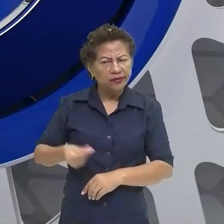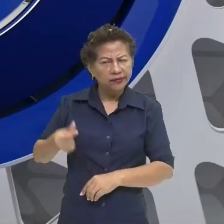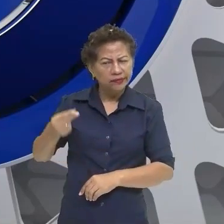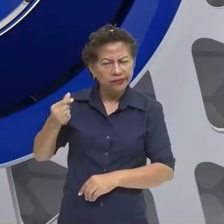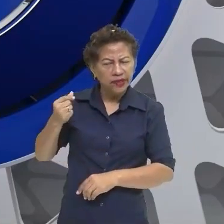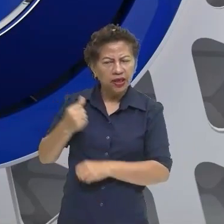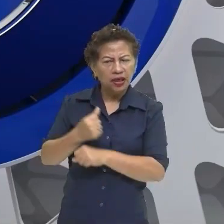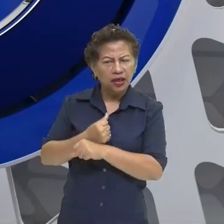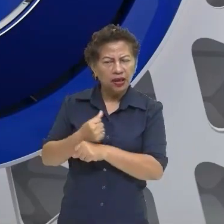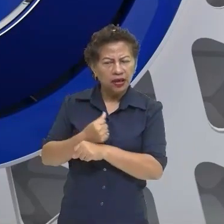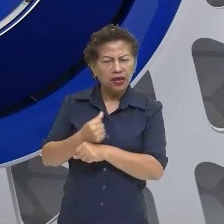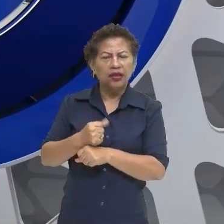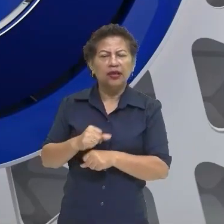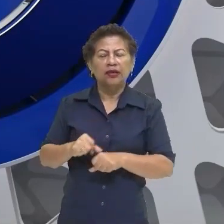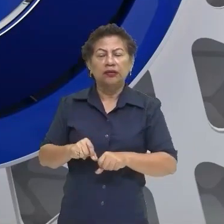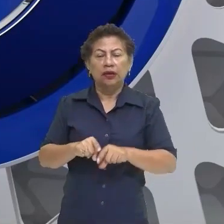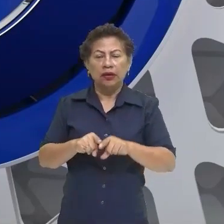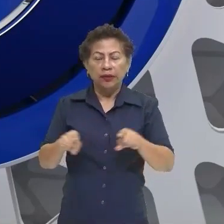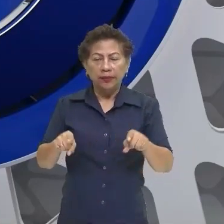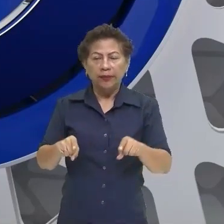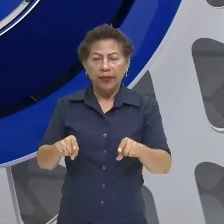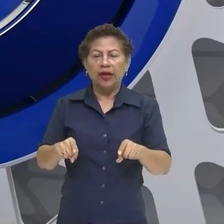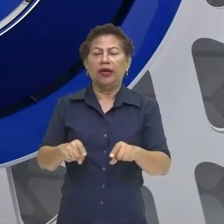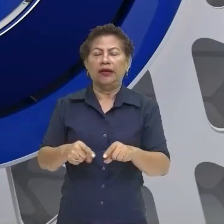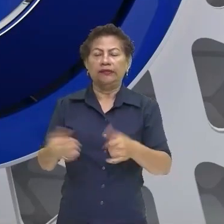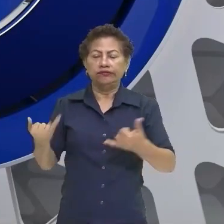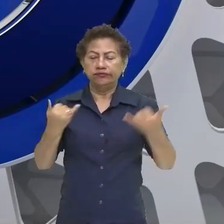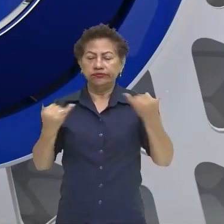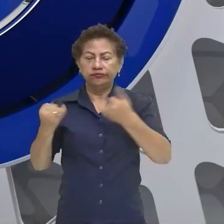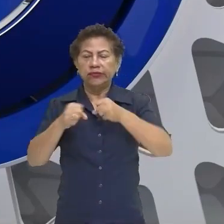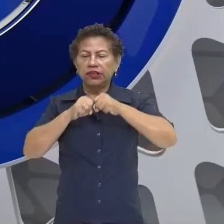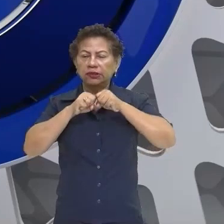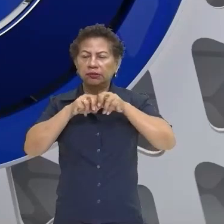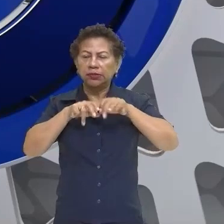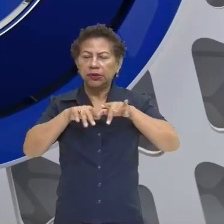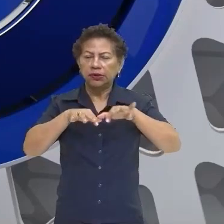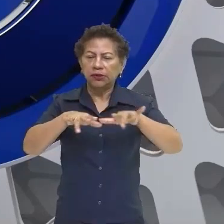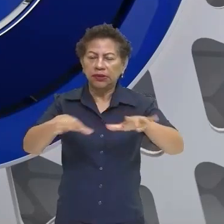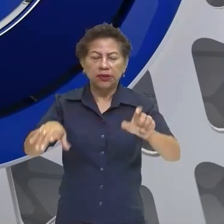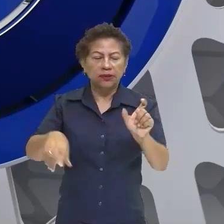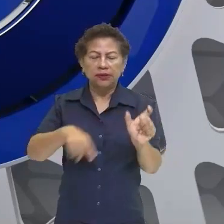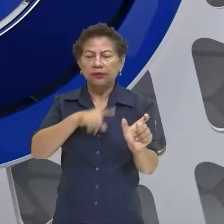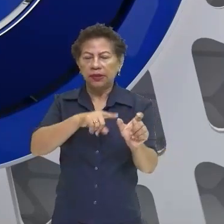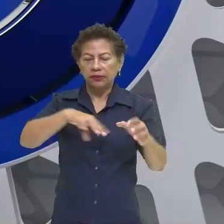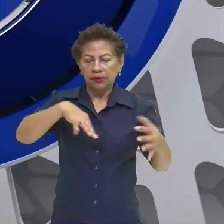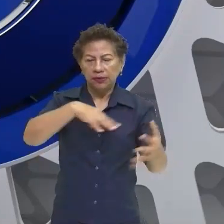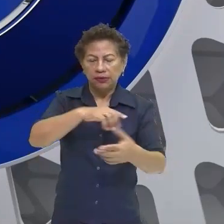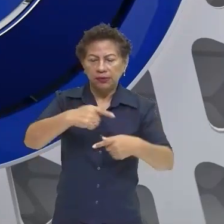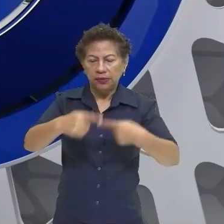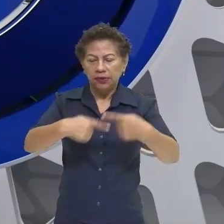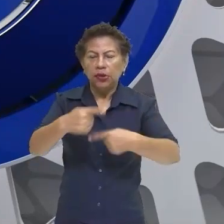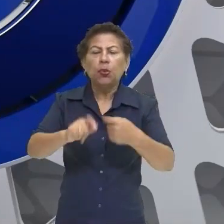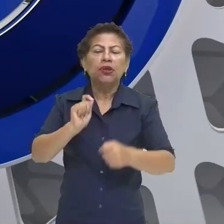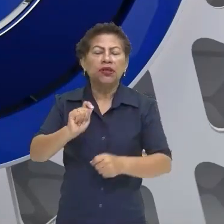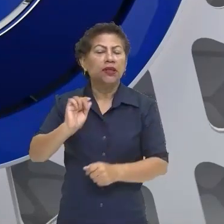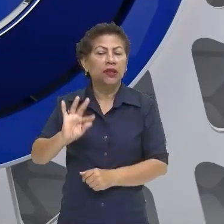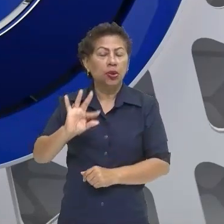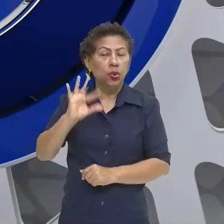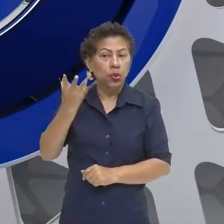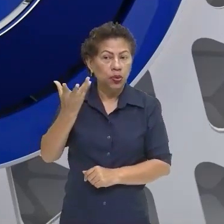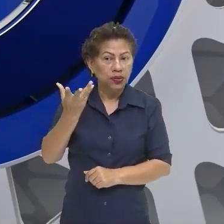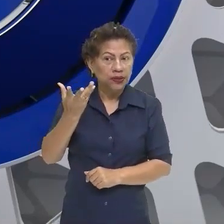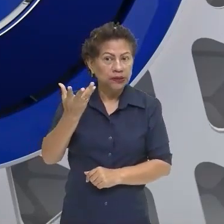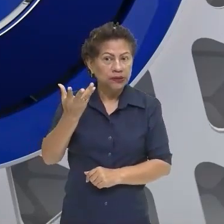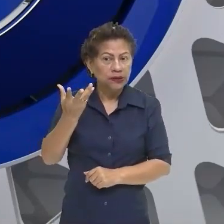passou a ser difundido, a ser falado, ser mais estudado, colocado se de fato estava ocorrendo já